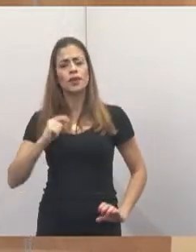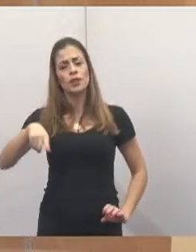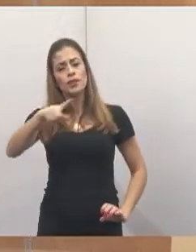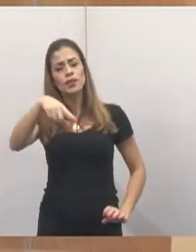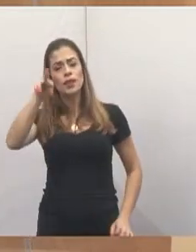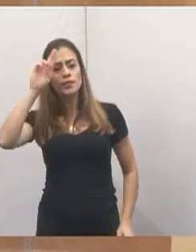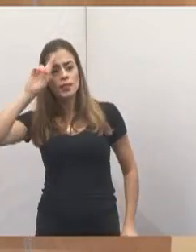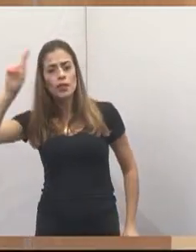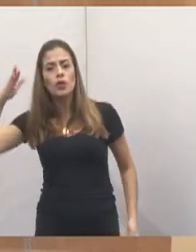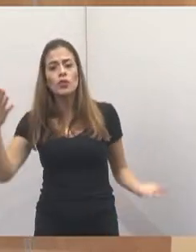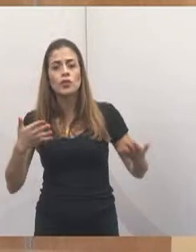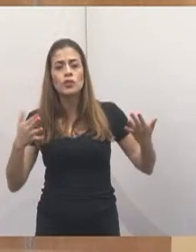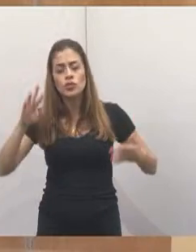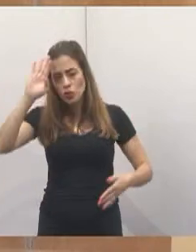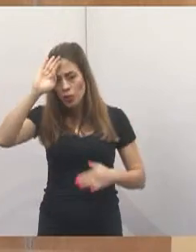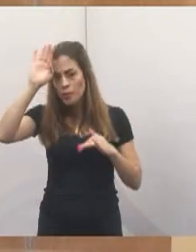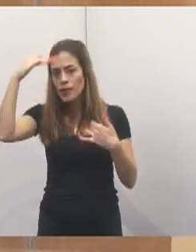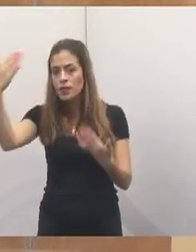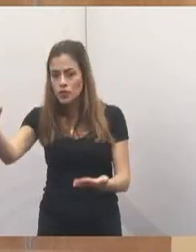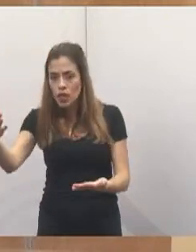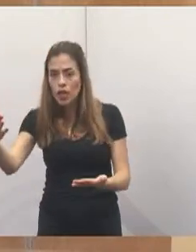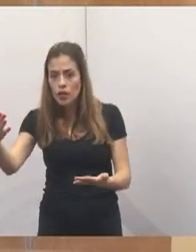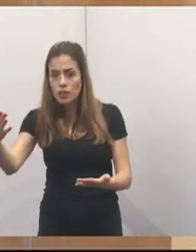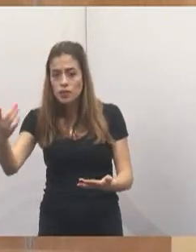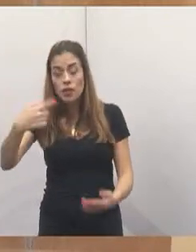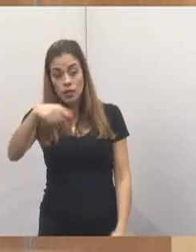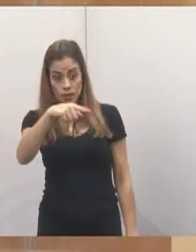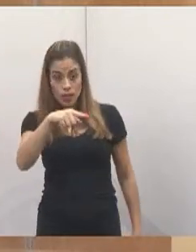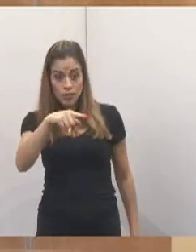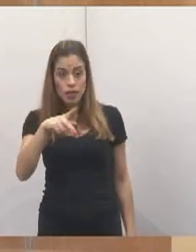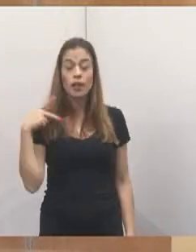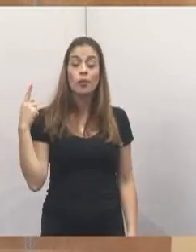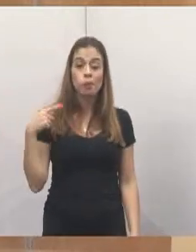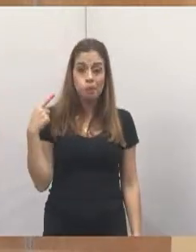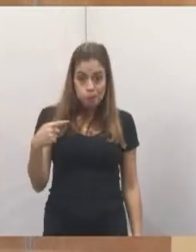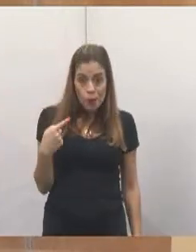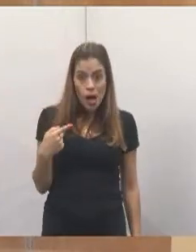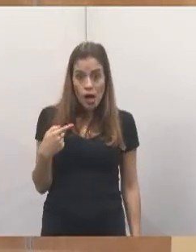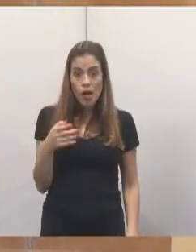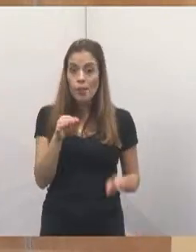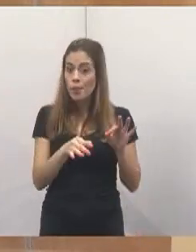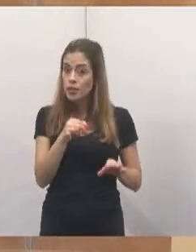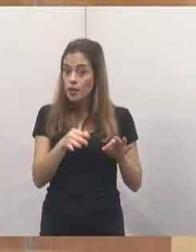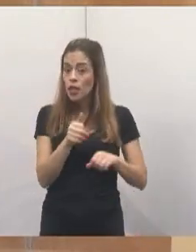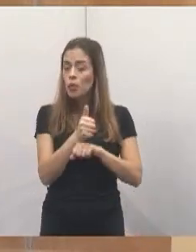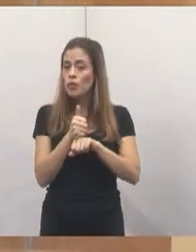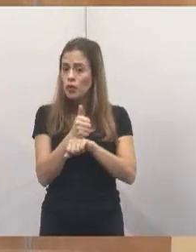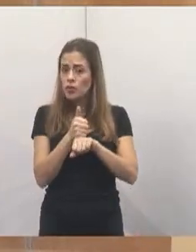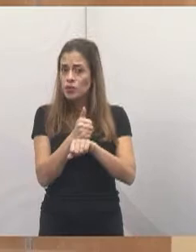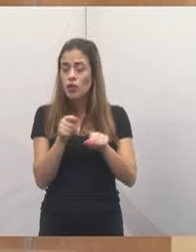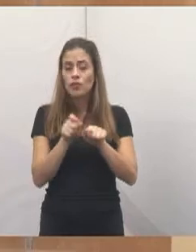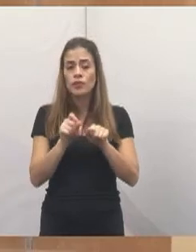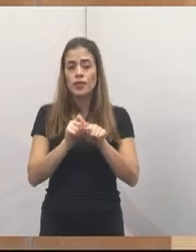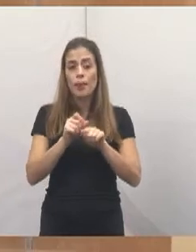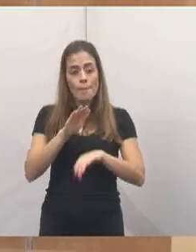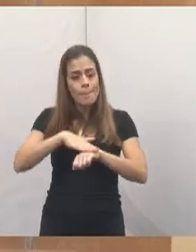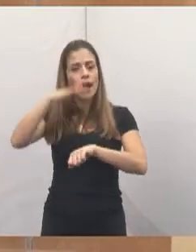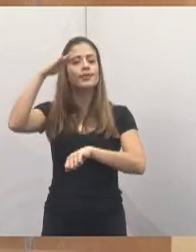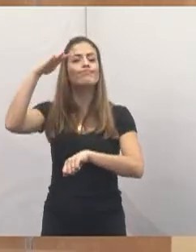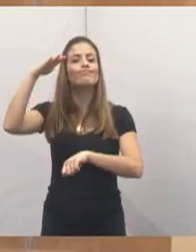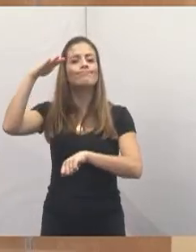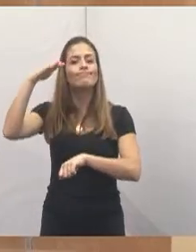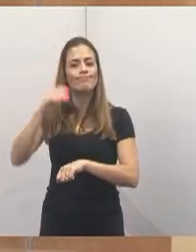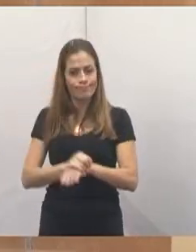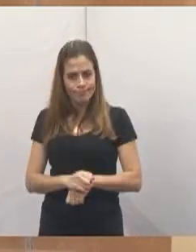as senhoras hoje aqui homenageados? São advogados que, além desse processo de ofício, fizeram mais